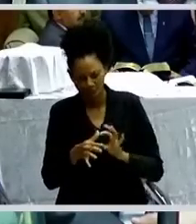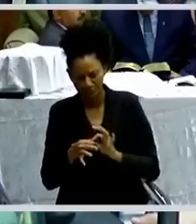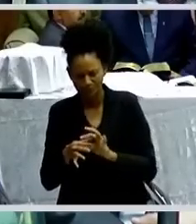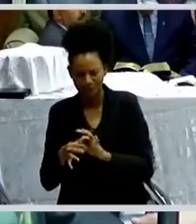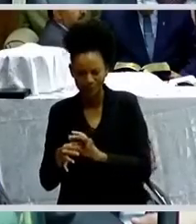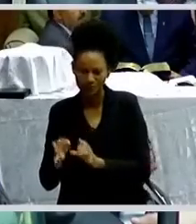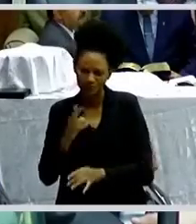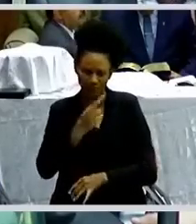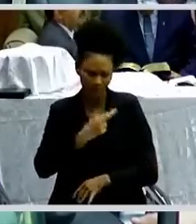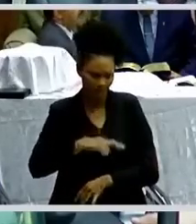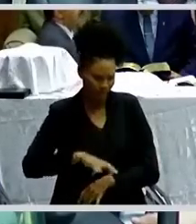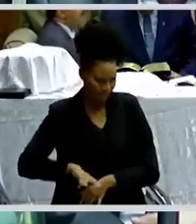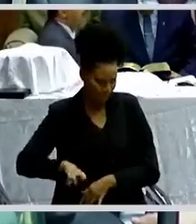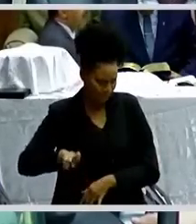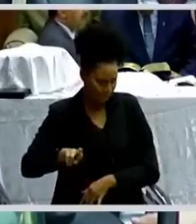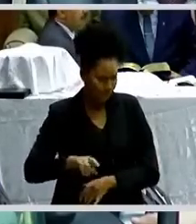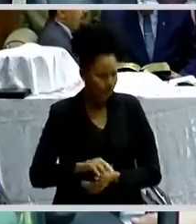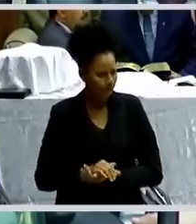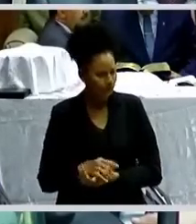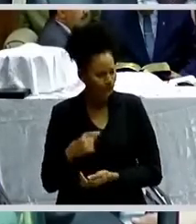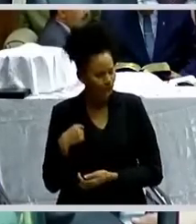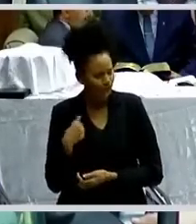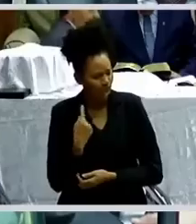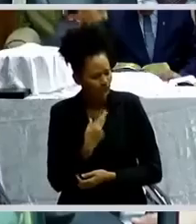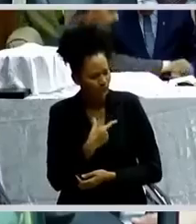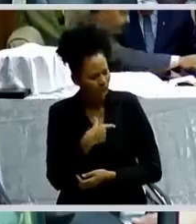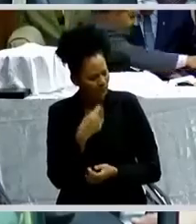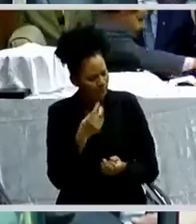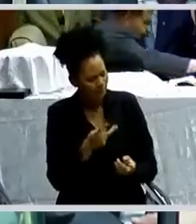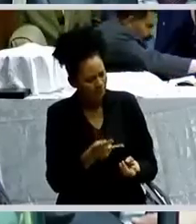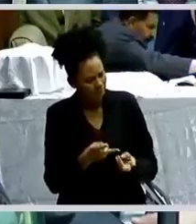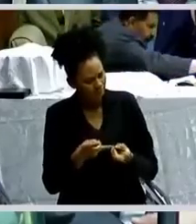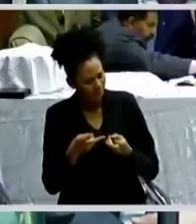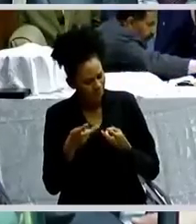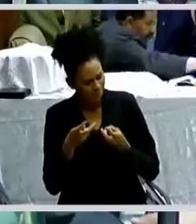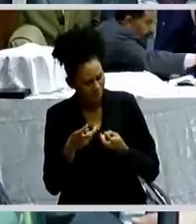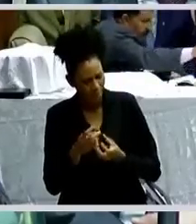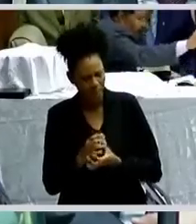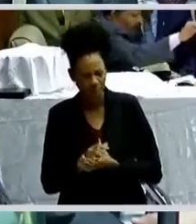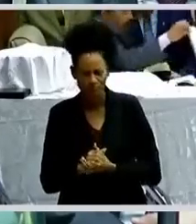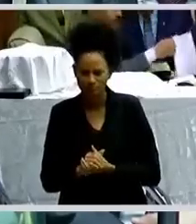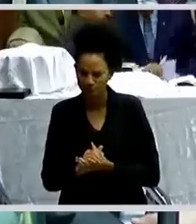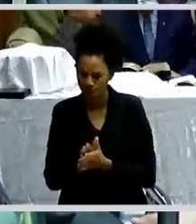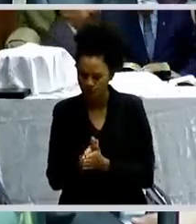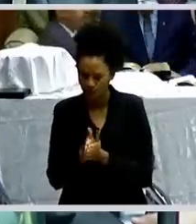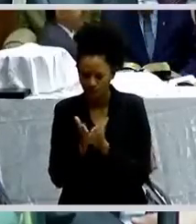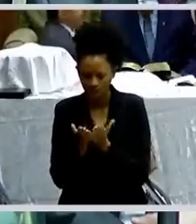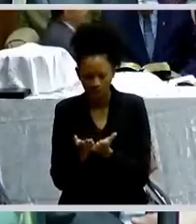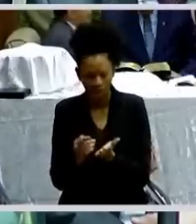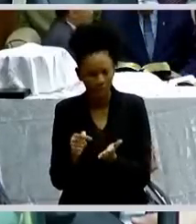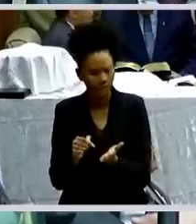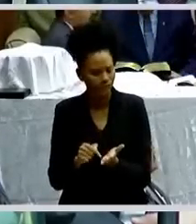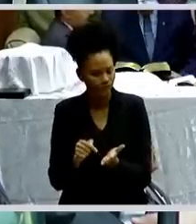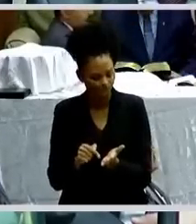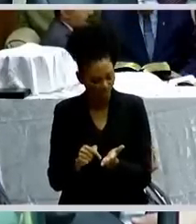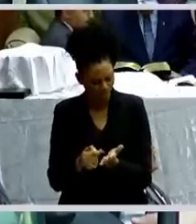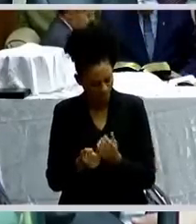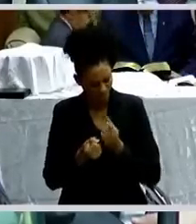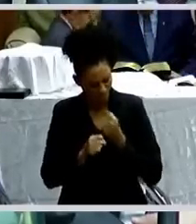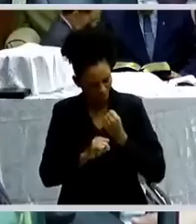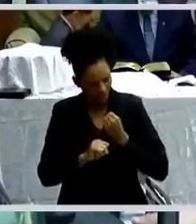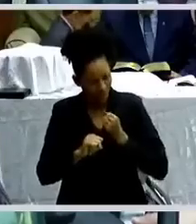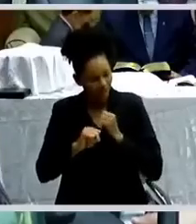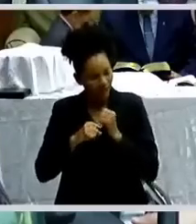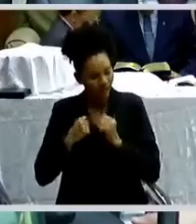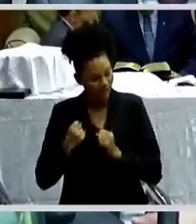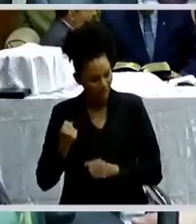religioso. Quando nós observamos o livro de Samuel, quando o povo